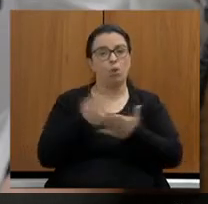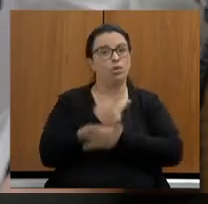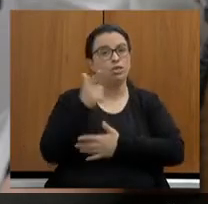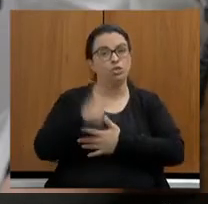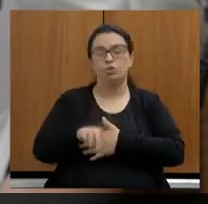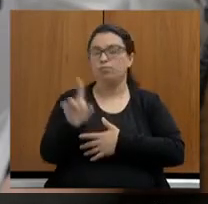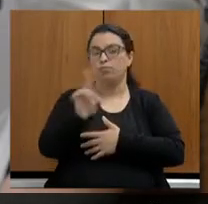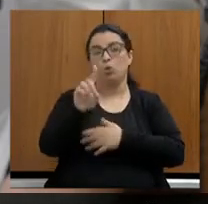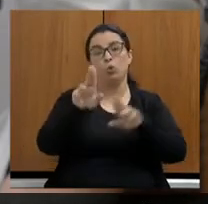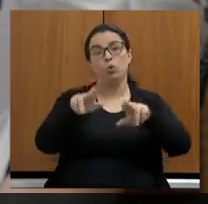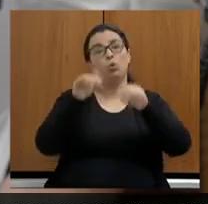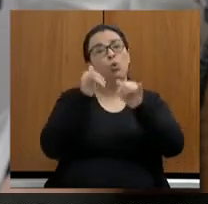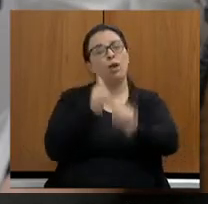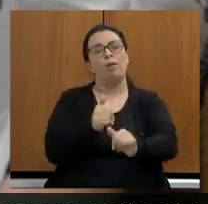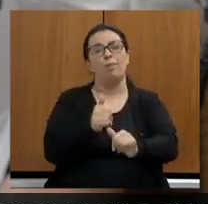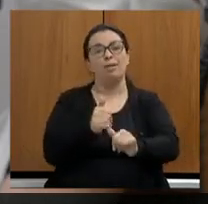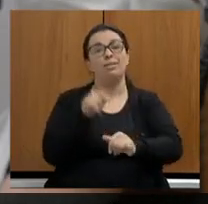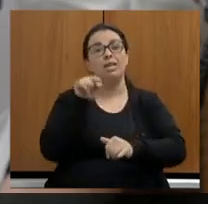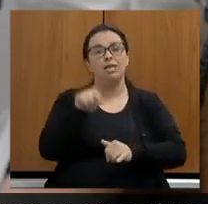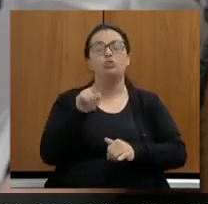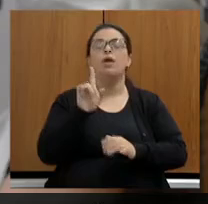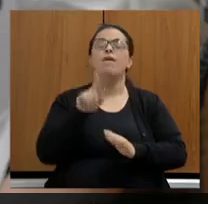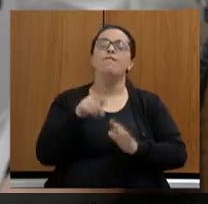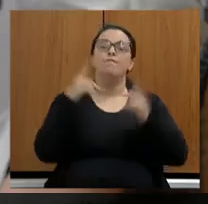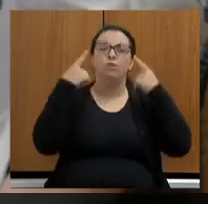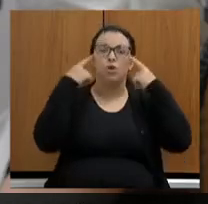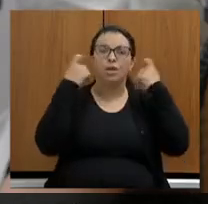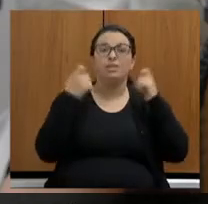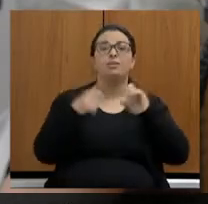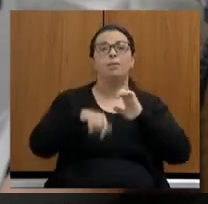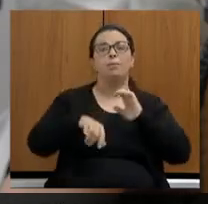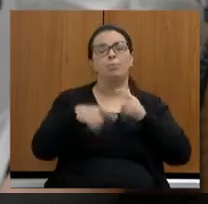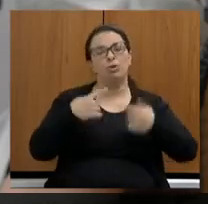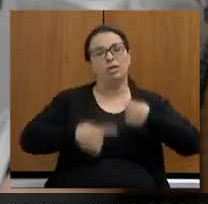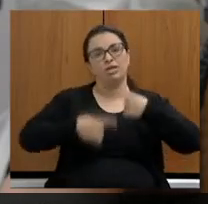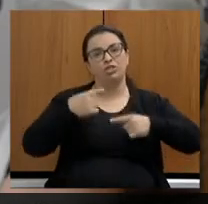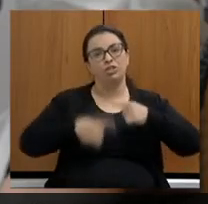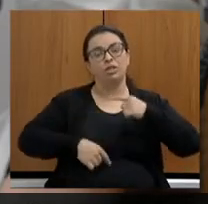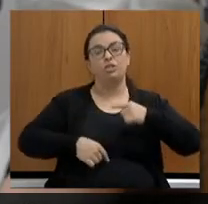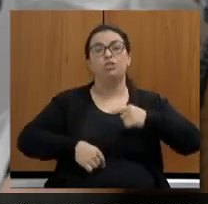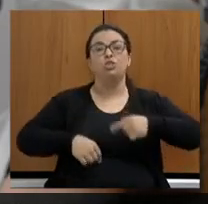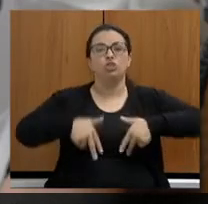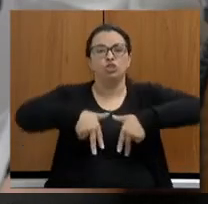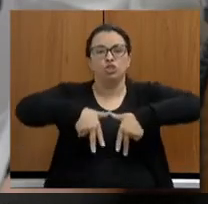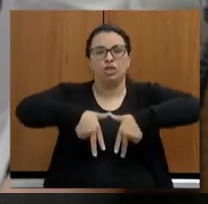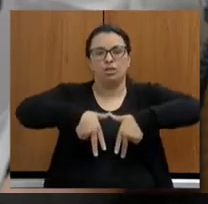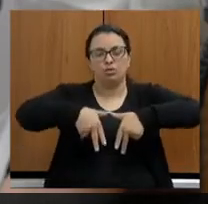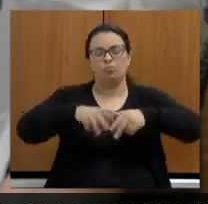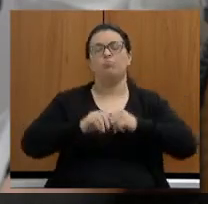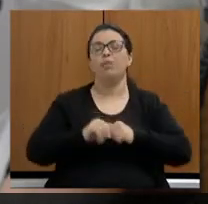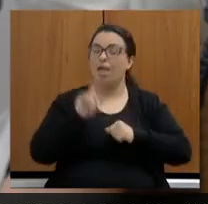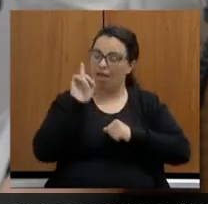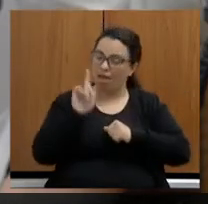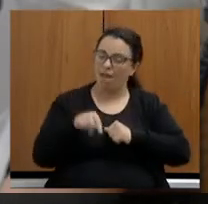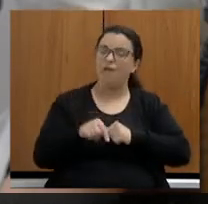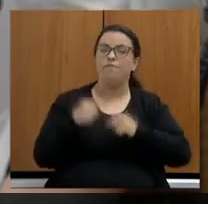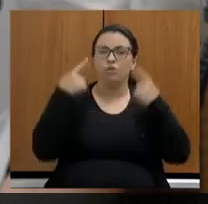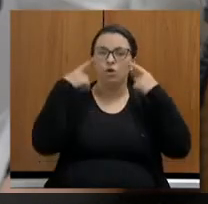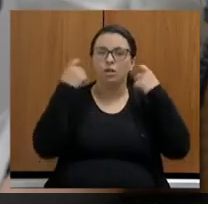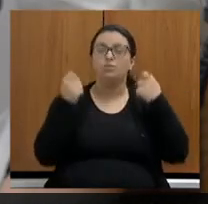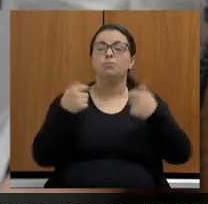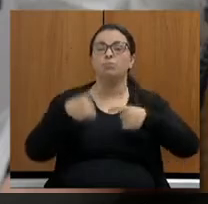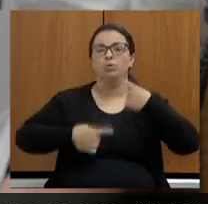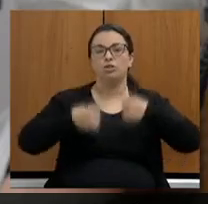Isso se chama violência política de gênero isso tem o nome violência política de gênero